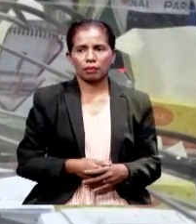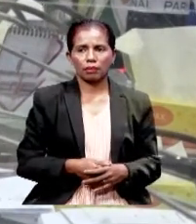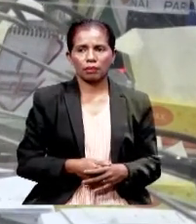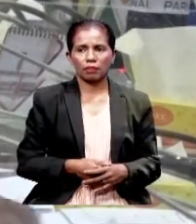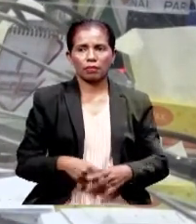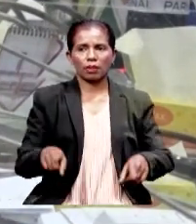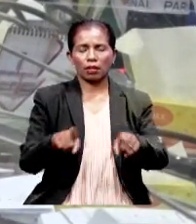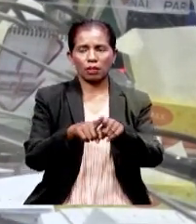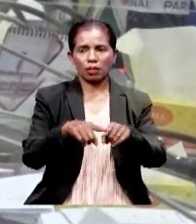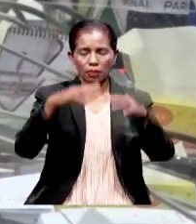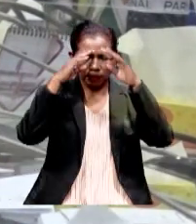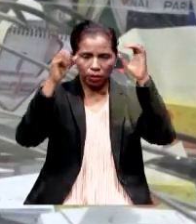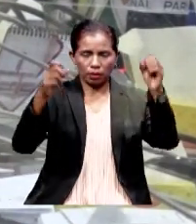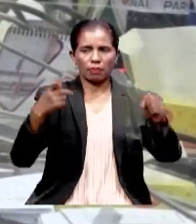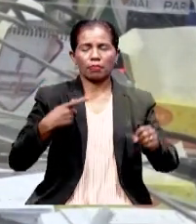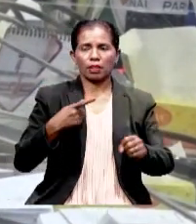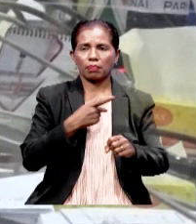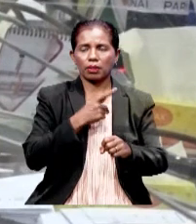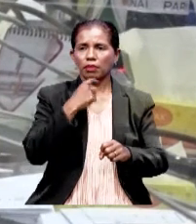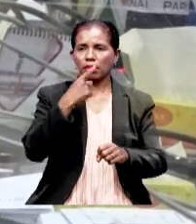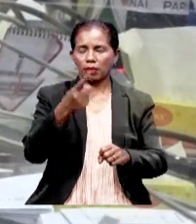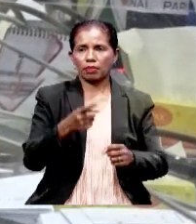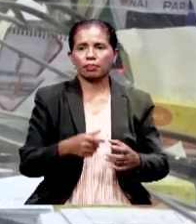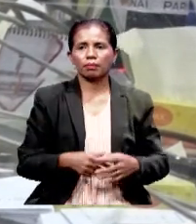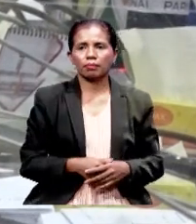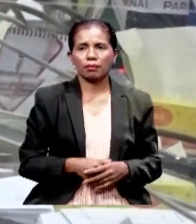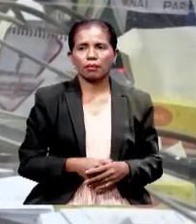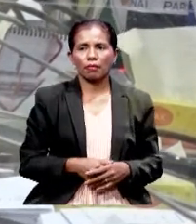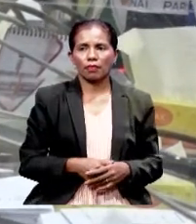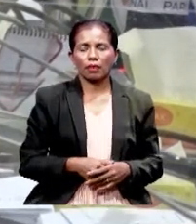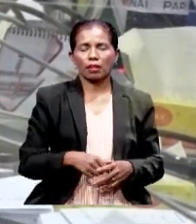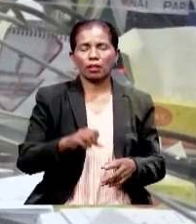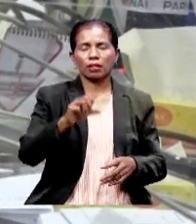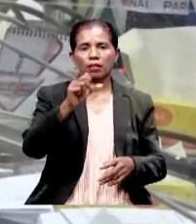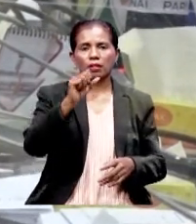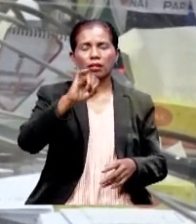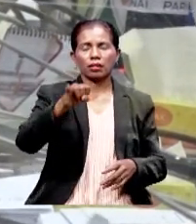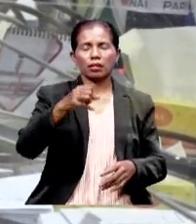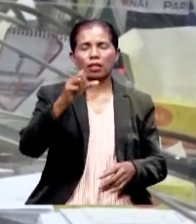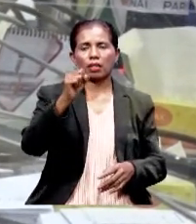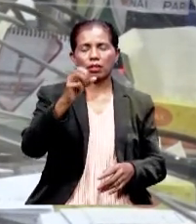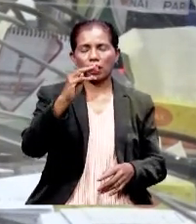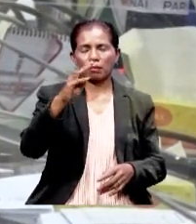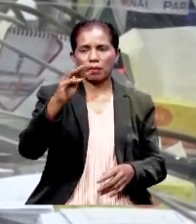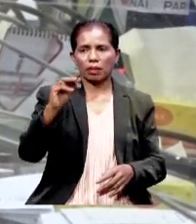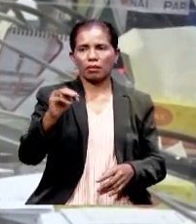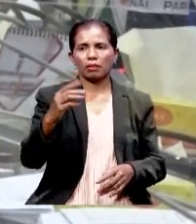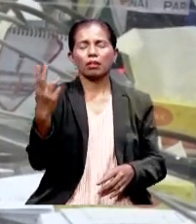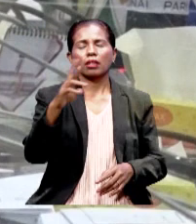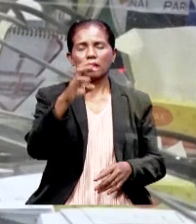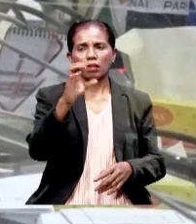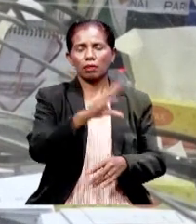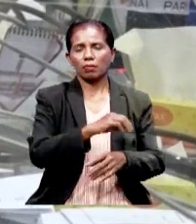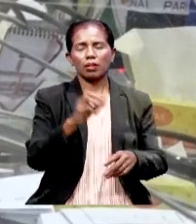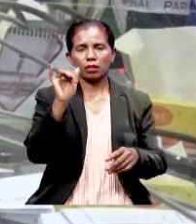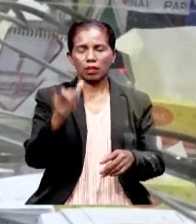Hanya seorang presiden di parlemen tu hatete. Jese mi tabel lor ba munisipi selu selu koto, misra iwan hela nafati.